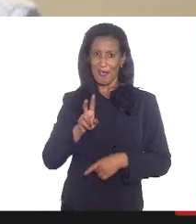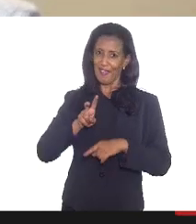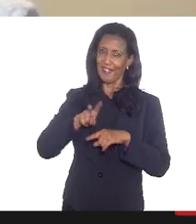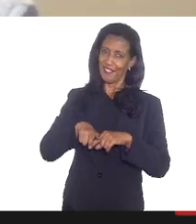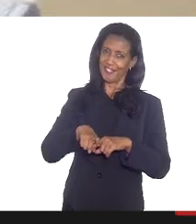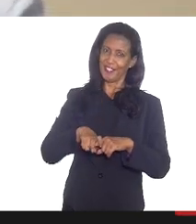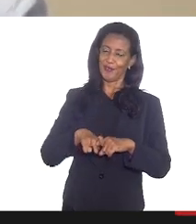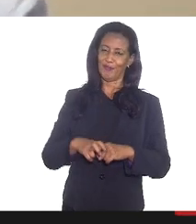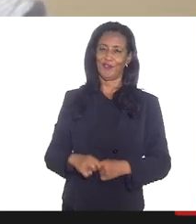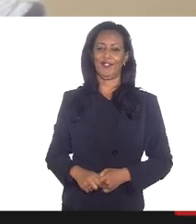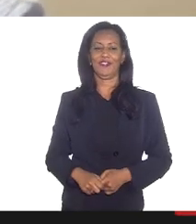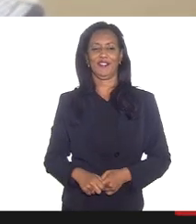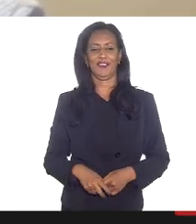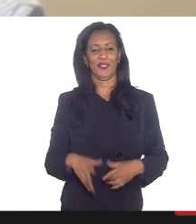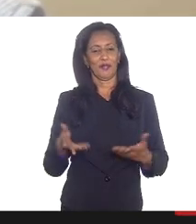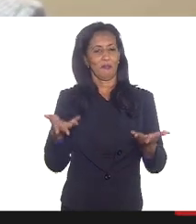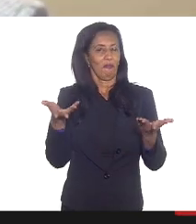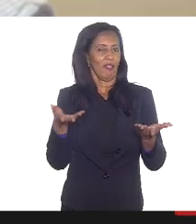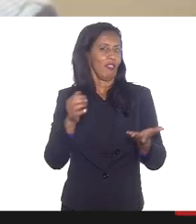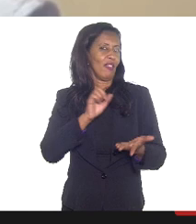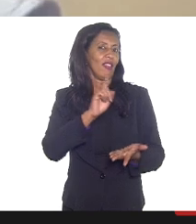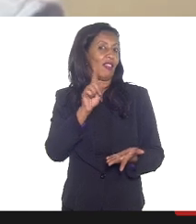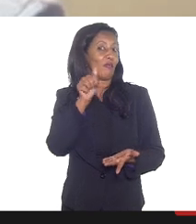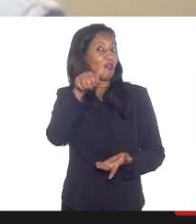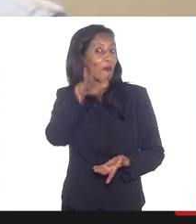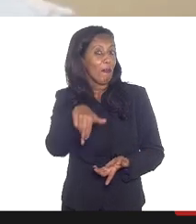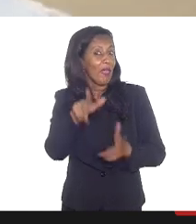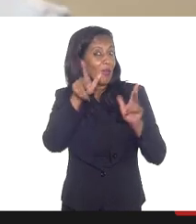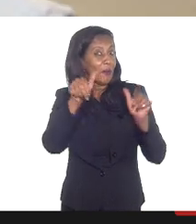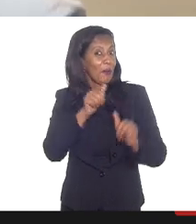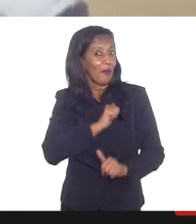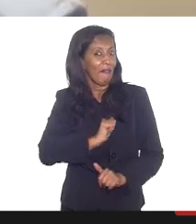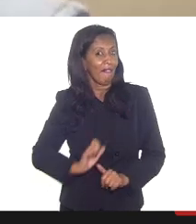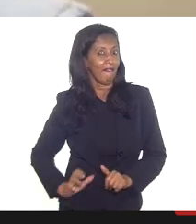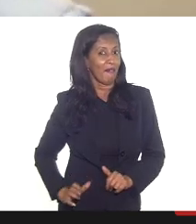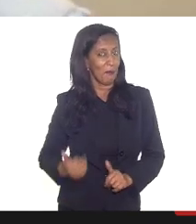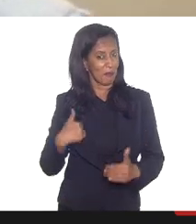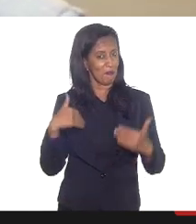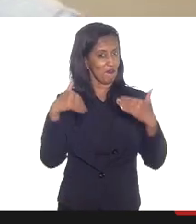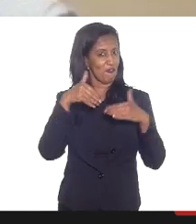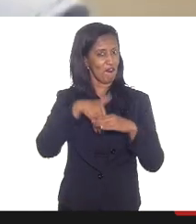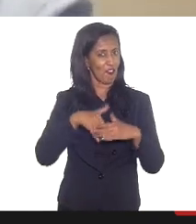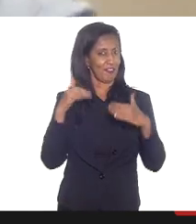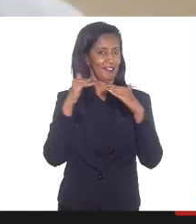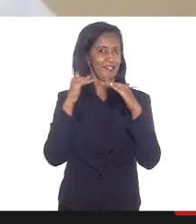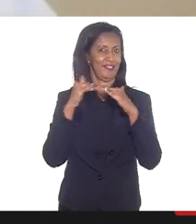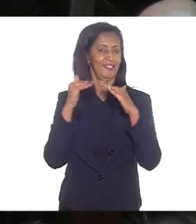cadeira. Obviamente que não tão bem quanto o André Siciliano, mas o meu voto é favorável.